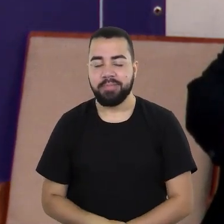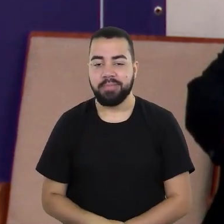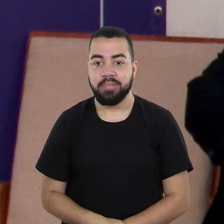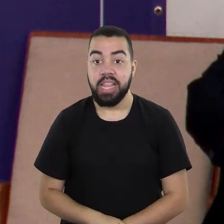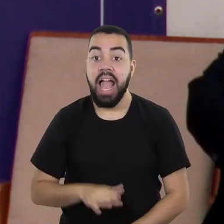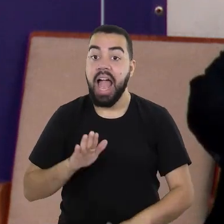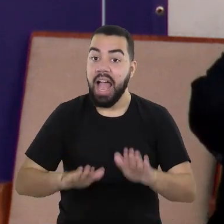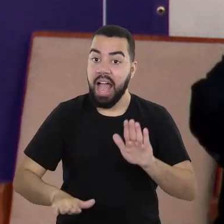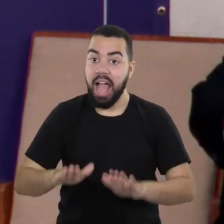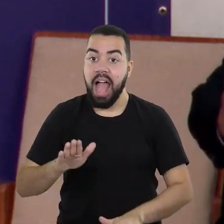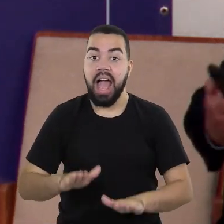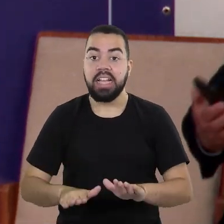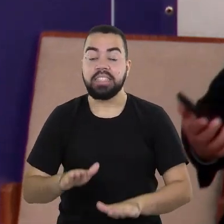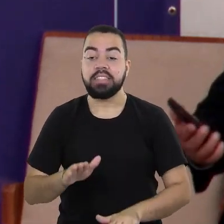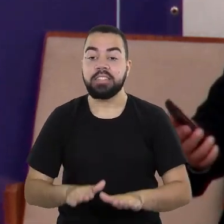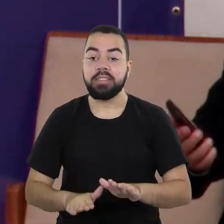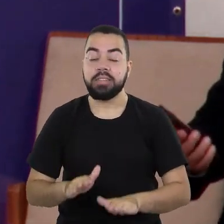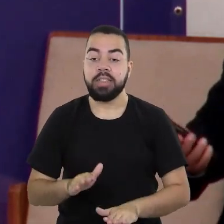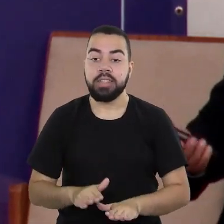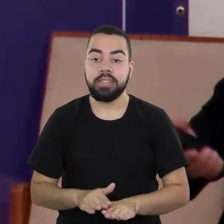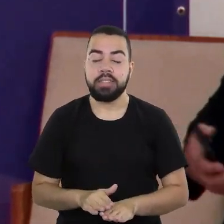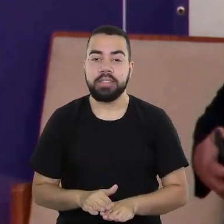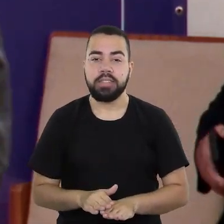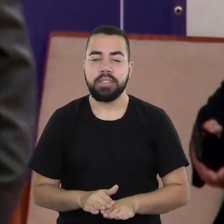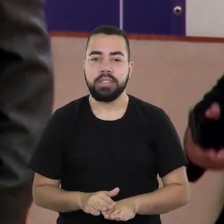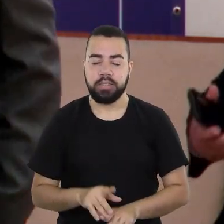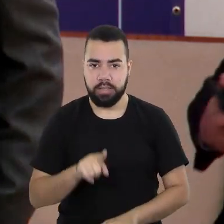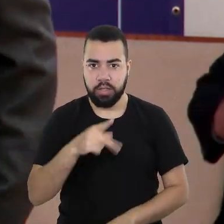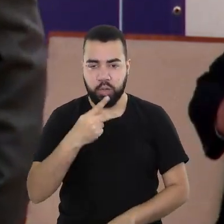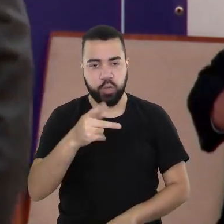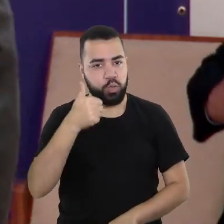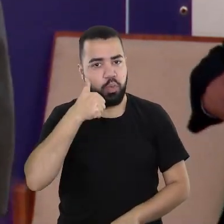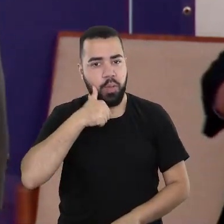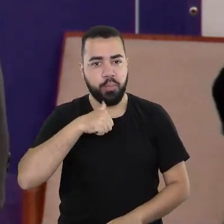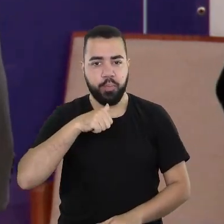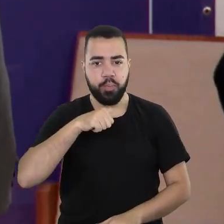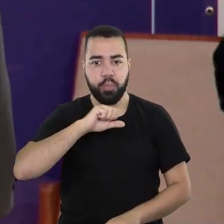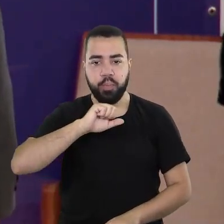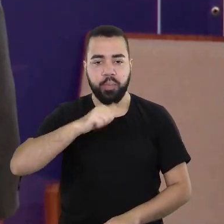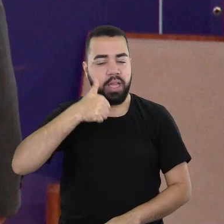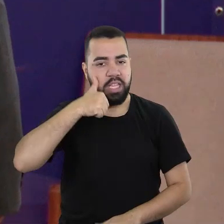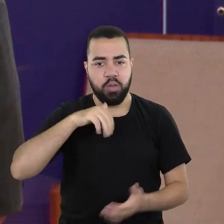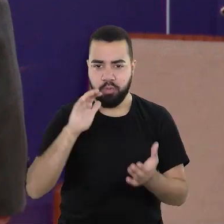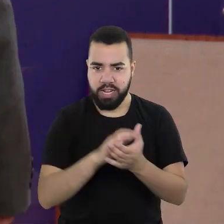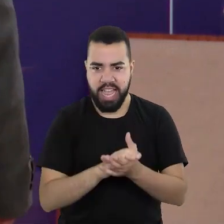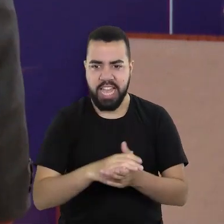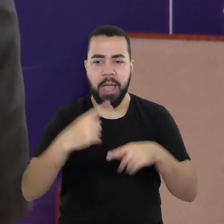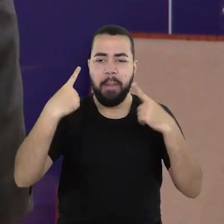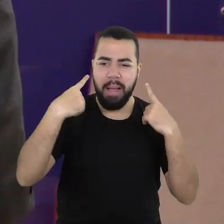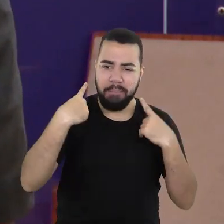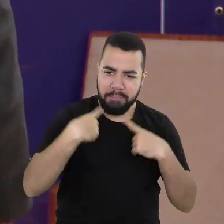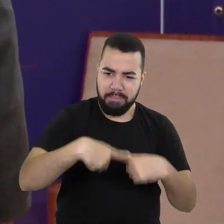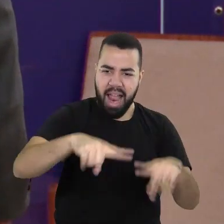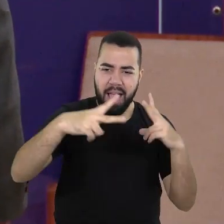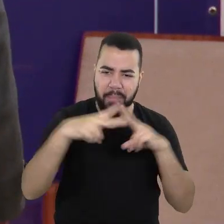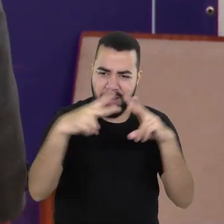Às vezes, sua mulher está brigando por você, sabe por quê? Porque ela quer falar e você não